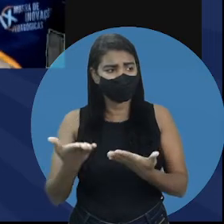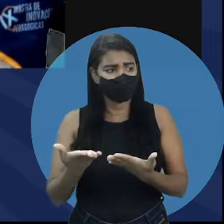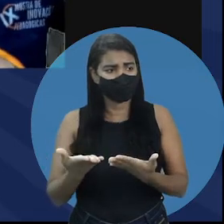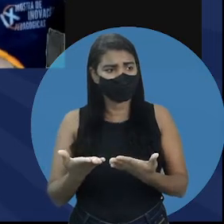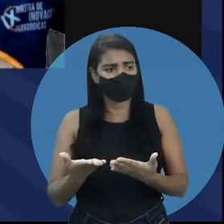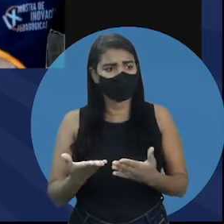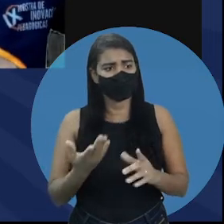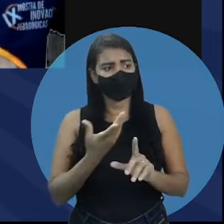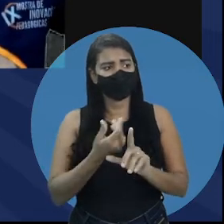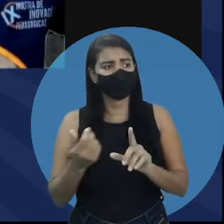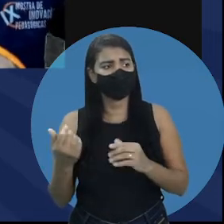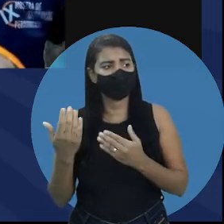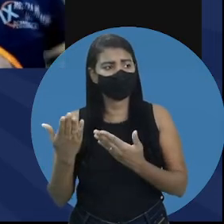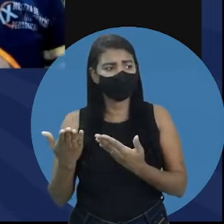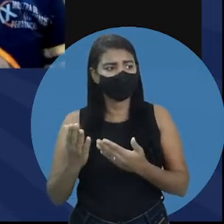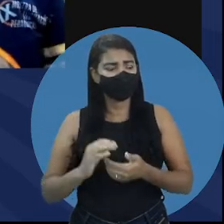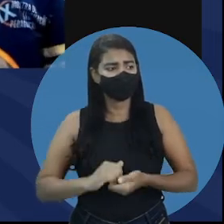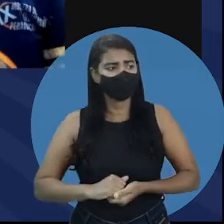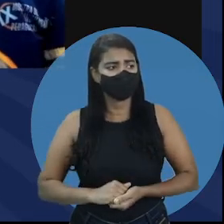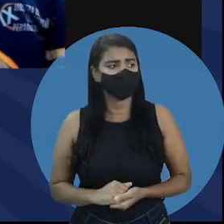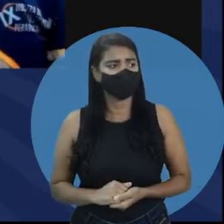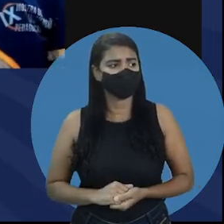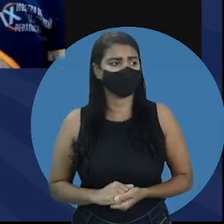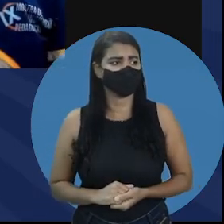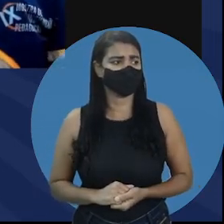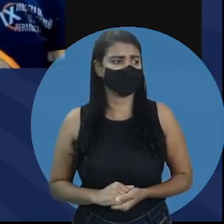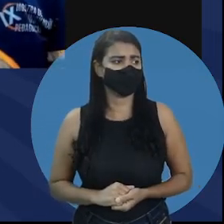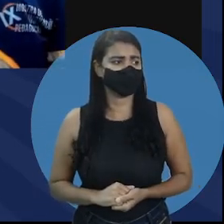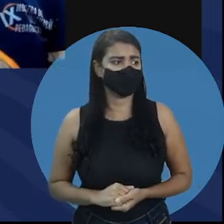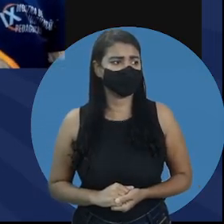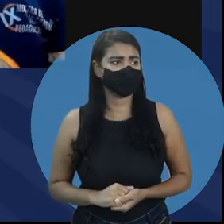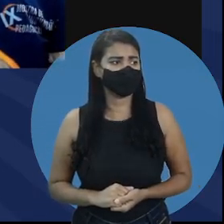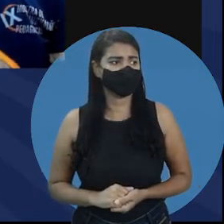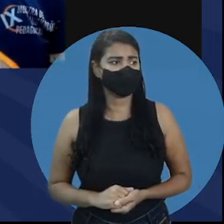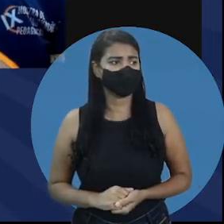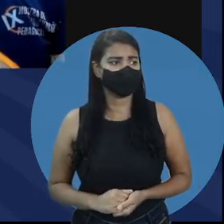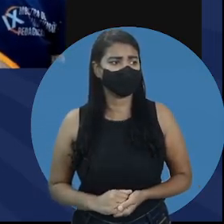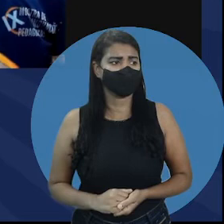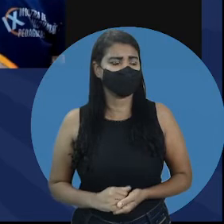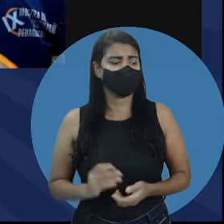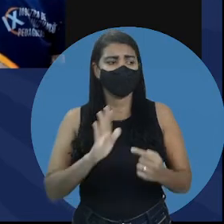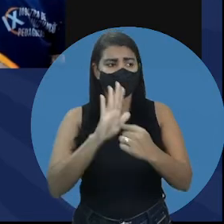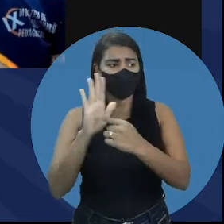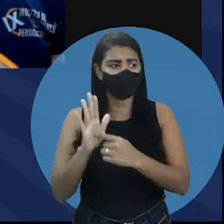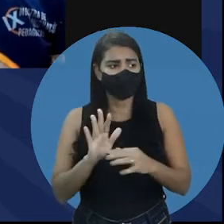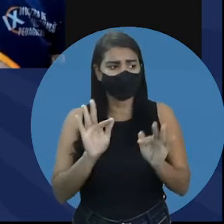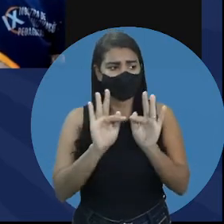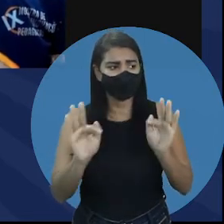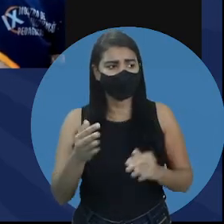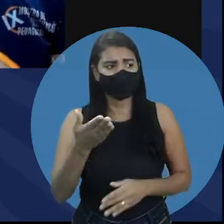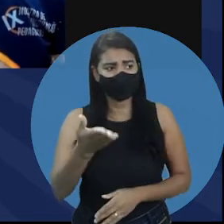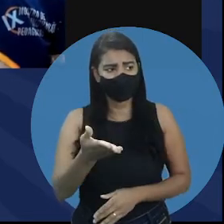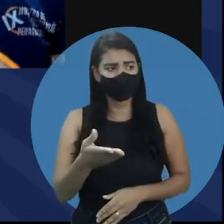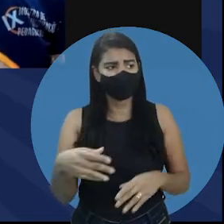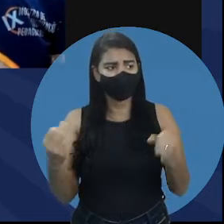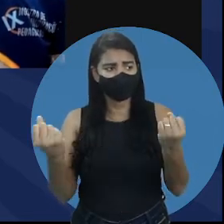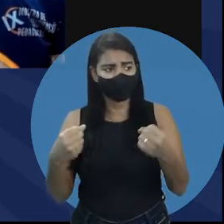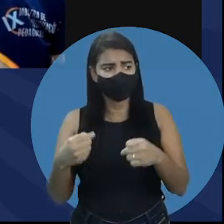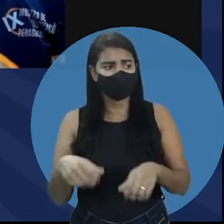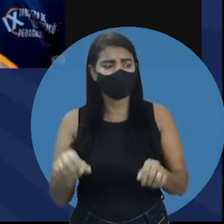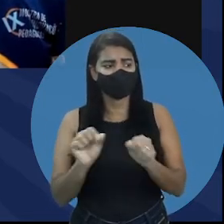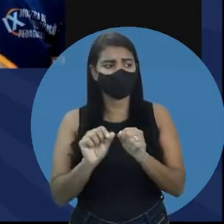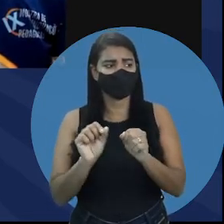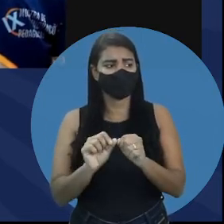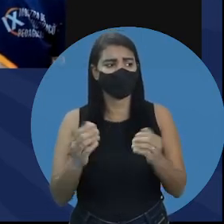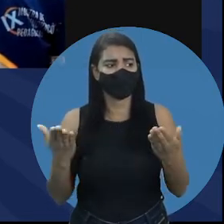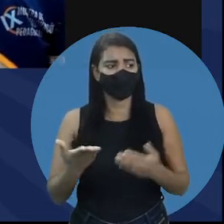Google e você pode vai mostrar as funções que você tem que fazer. Digamos que hoje